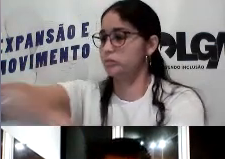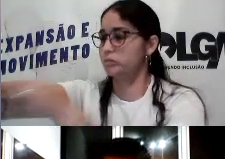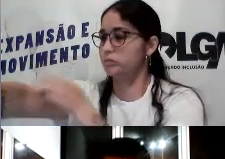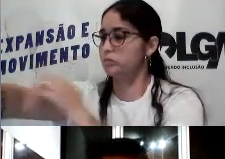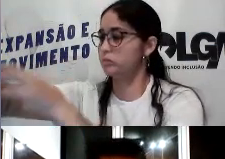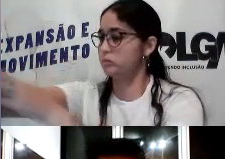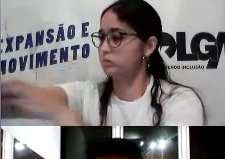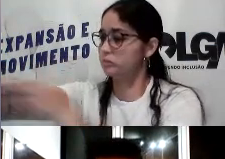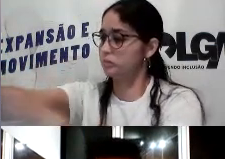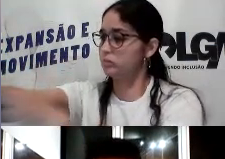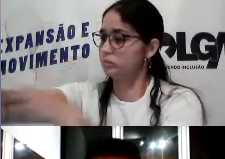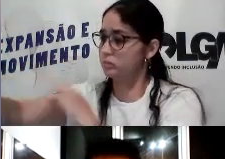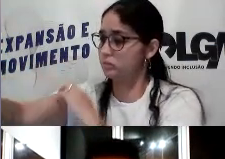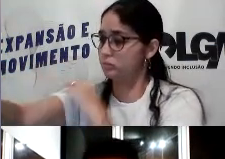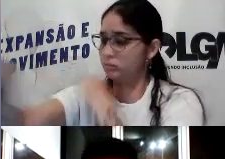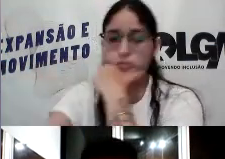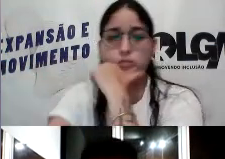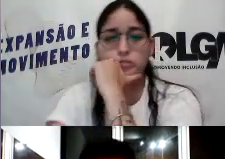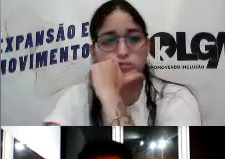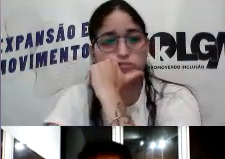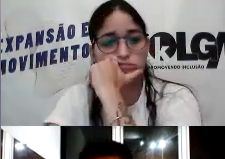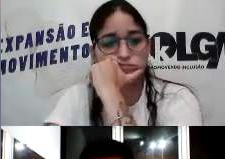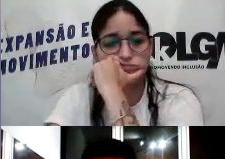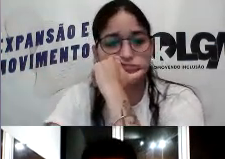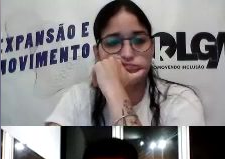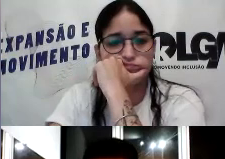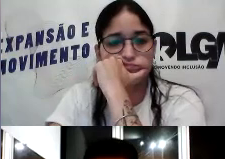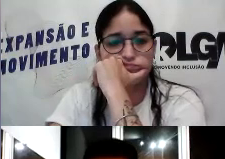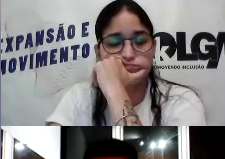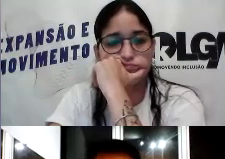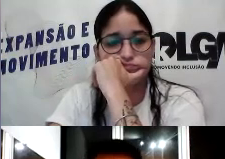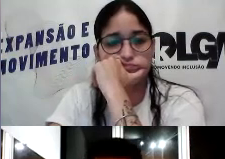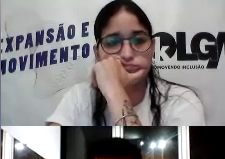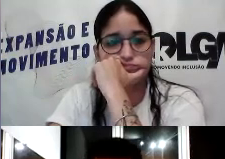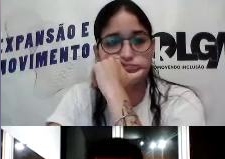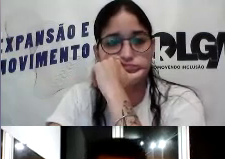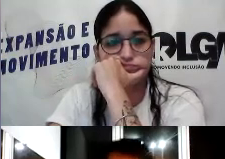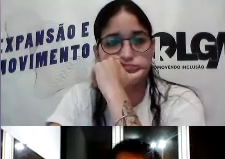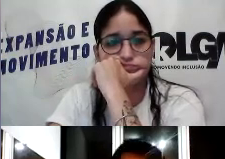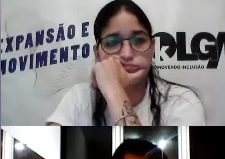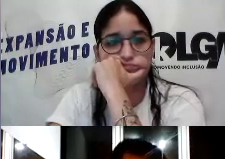uma pessoa com uma deficiência e com seus pais, sobretudo nos seus momentos de